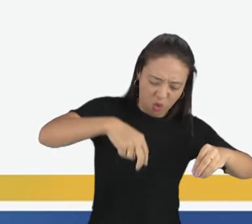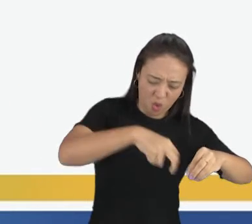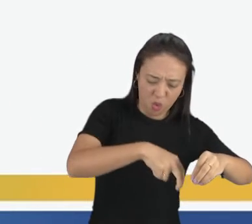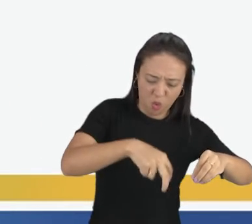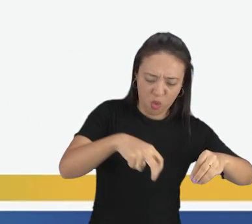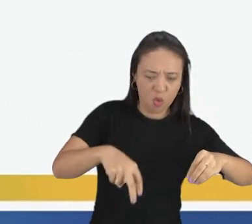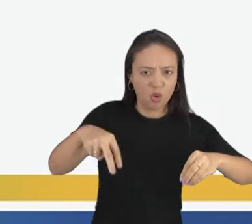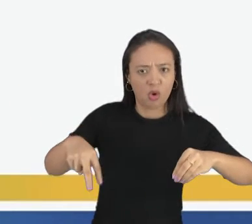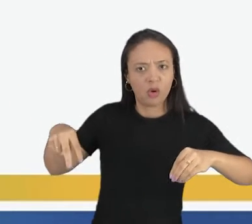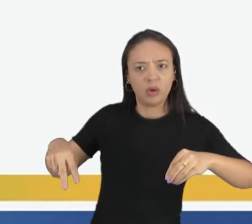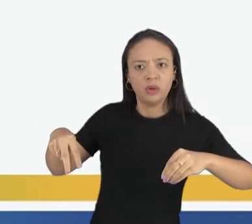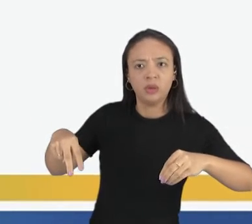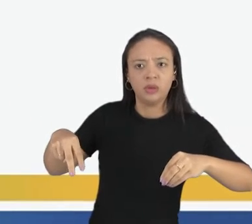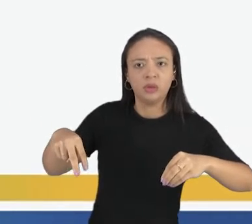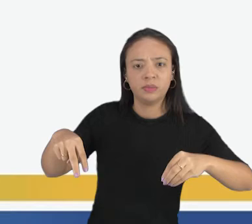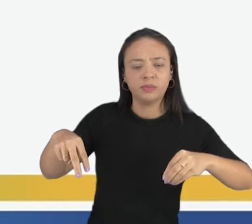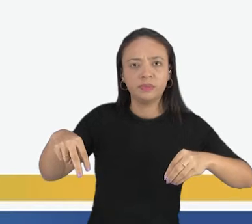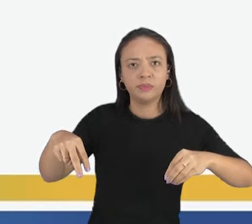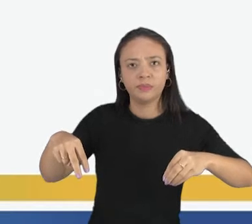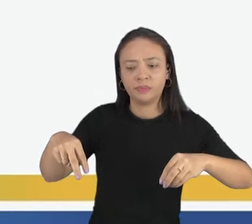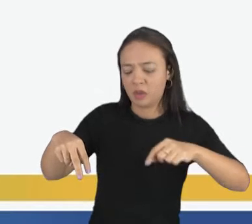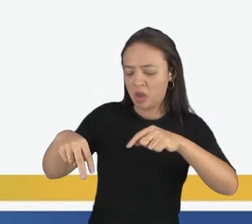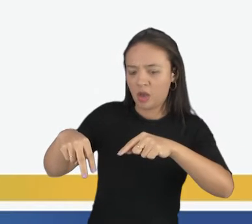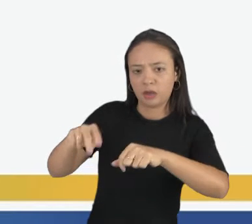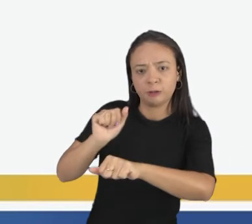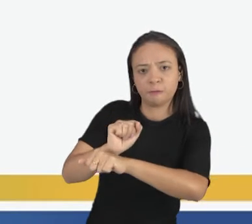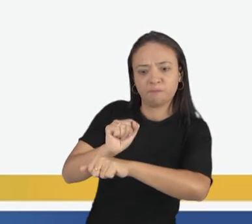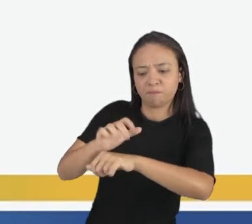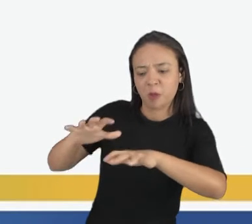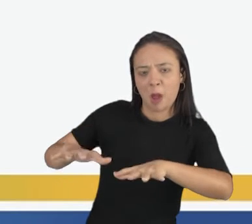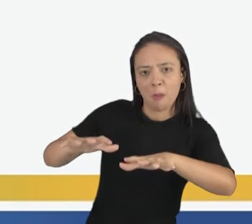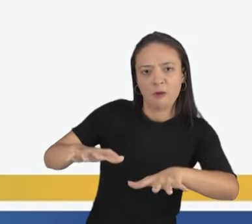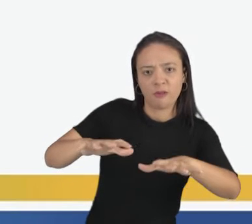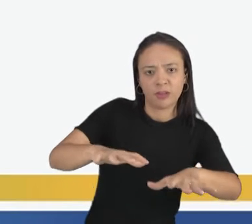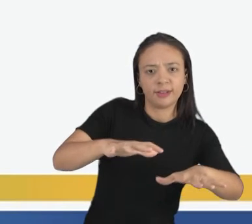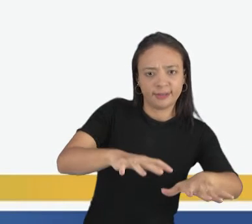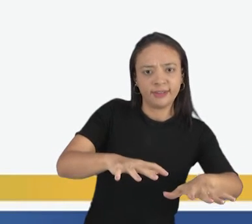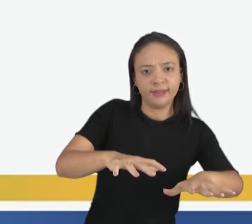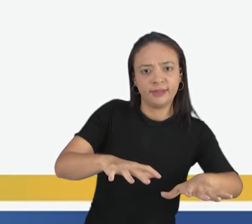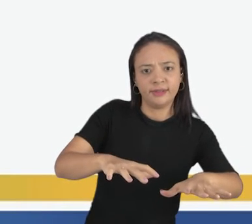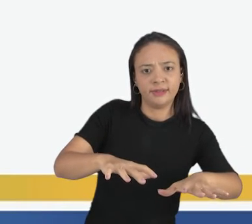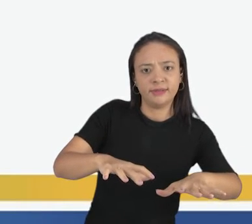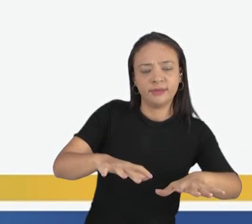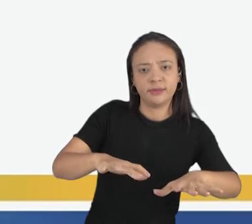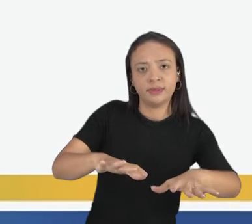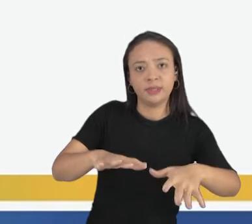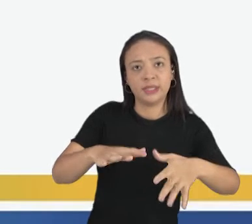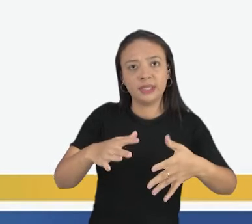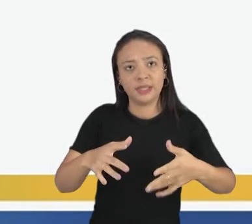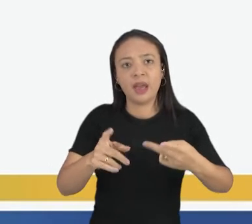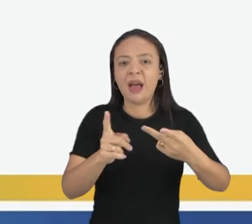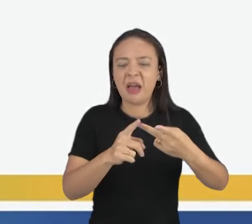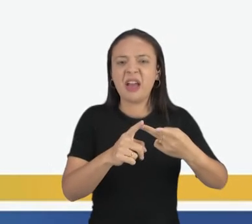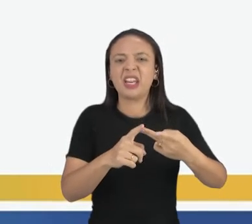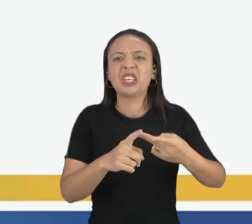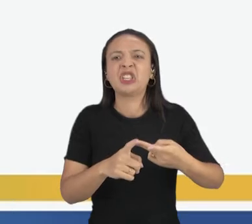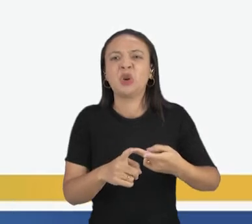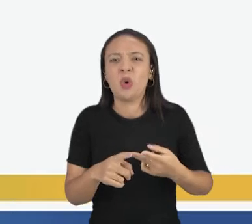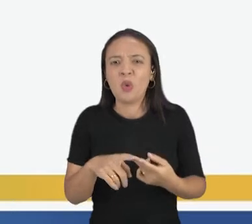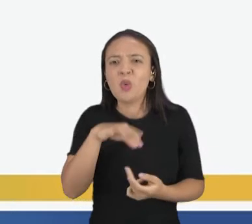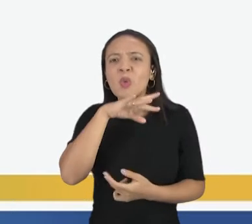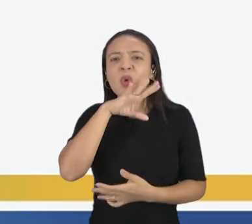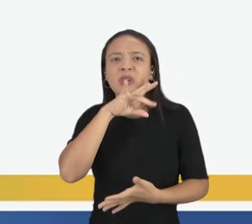Então, e lá, esperando a movimentação do inimigo, e nessa fase, uma das fases mais cruéis da guerra,